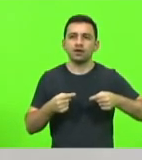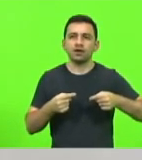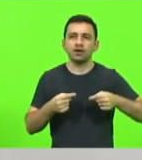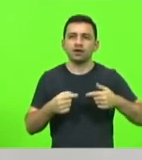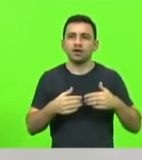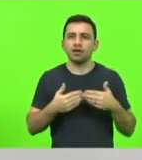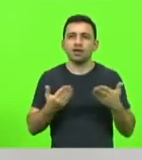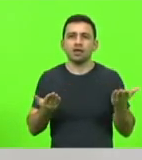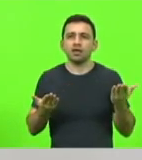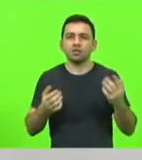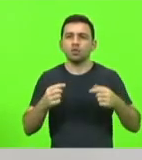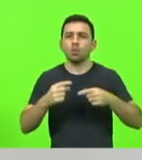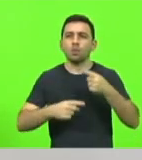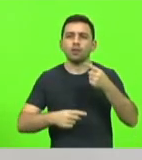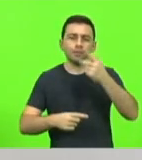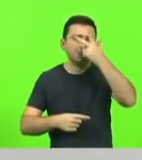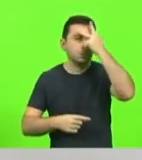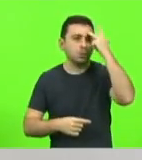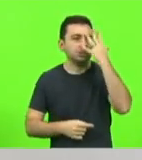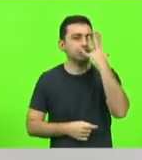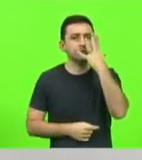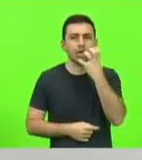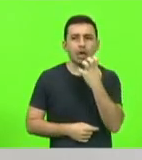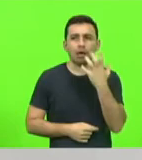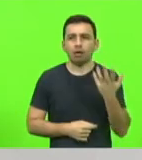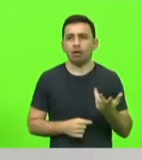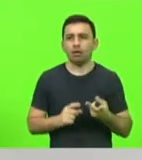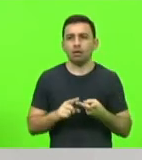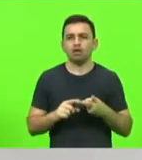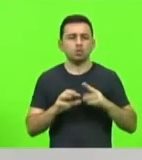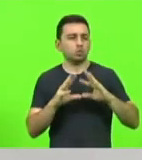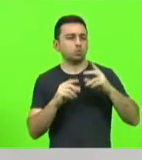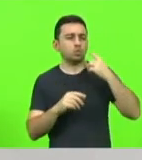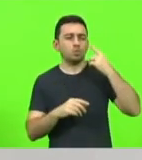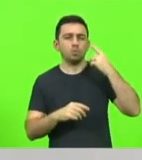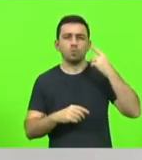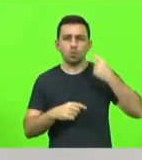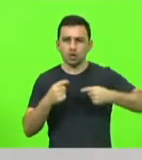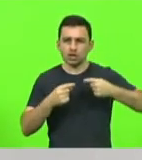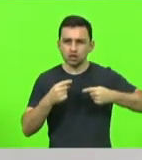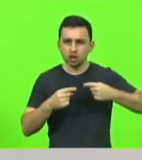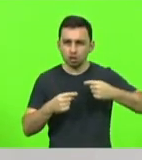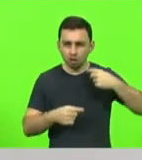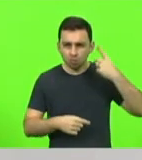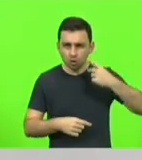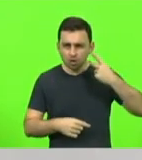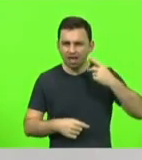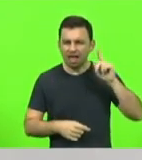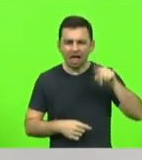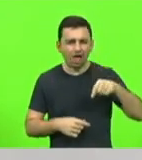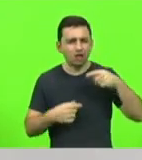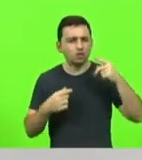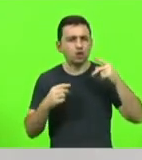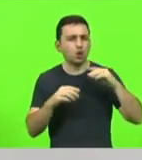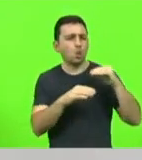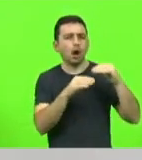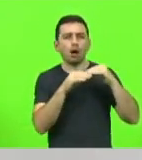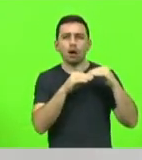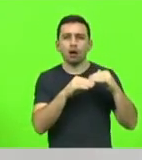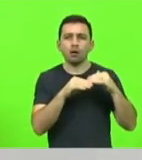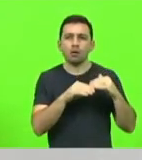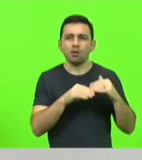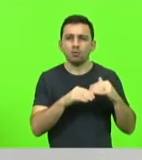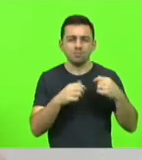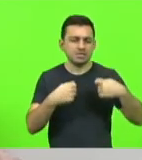não é para pessoas sérias, que os políticos são todos iguais, que a política nós temos que estar distante, deputado